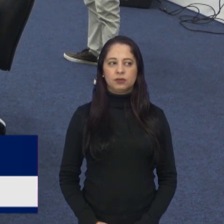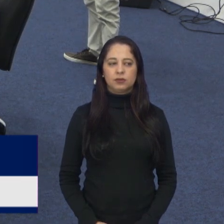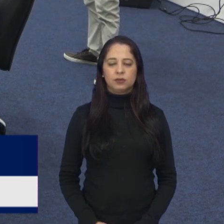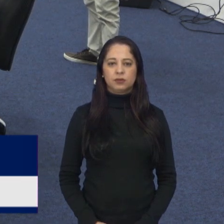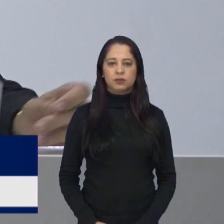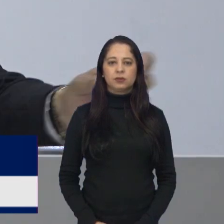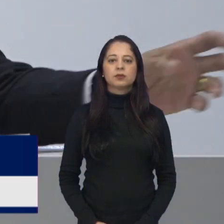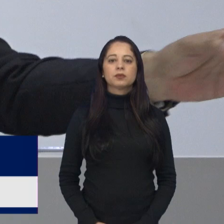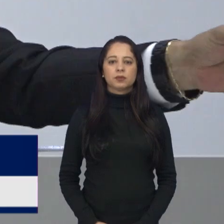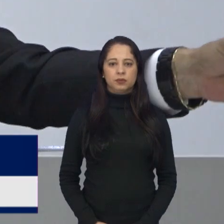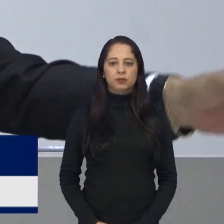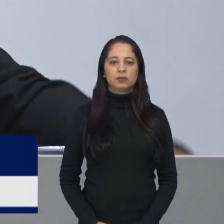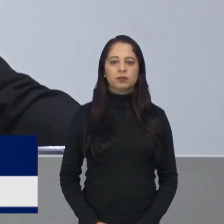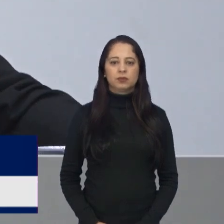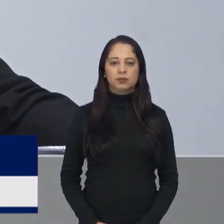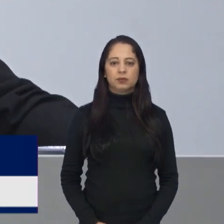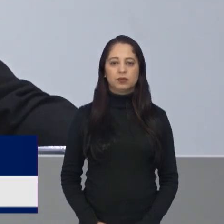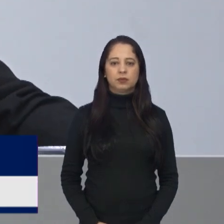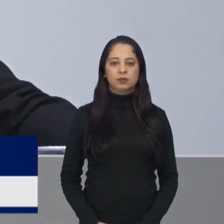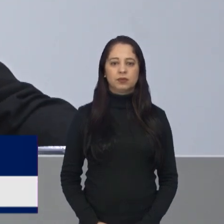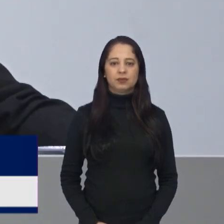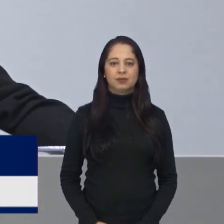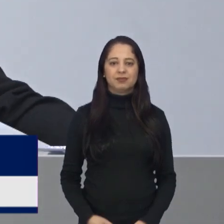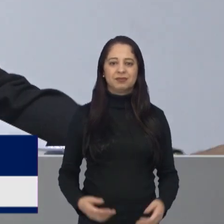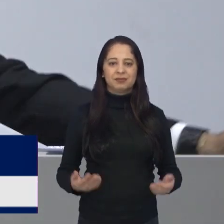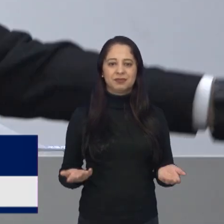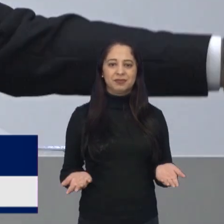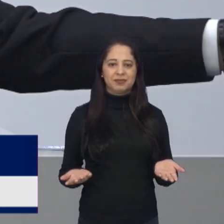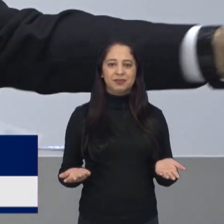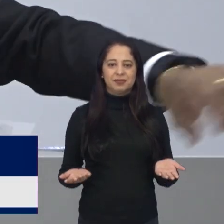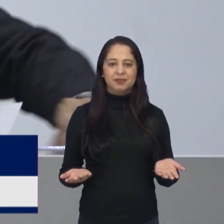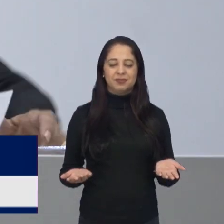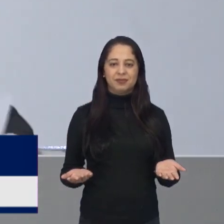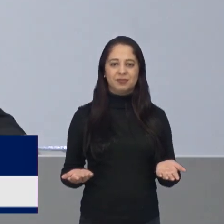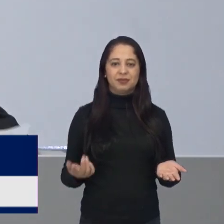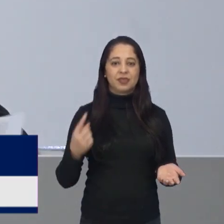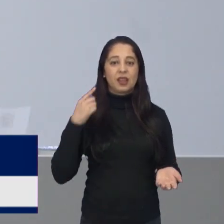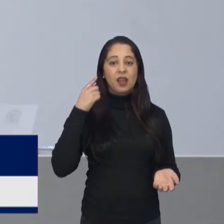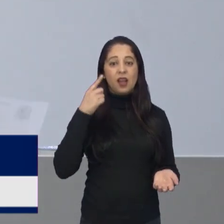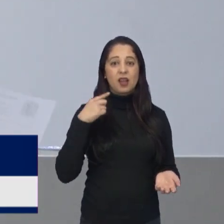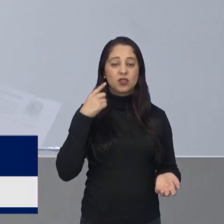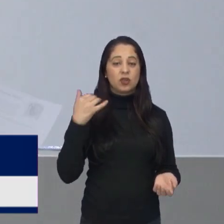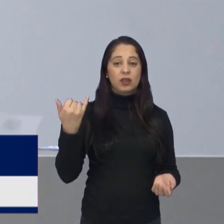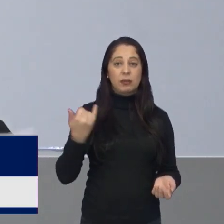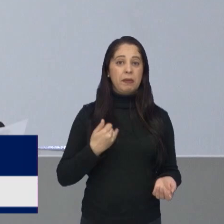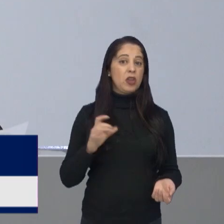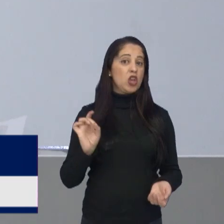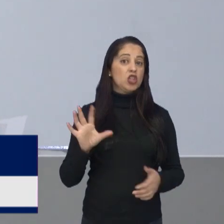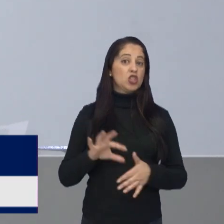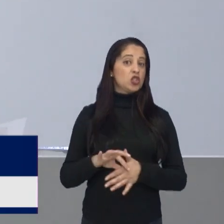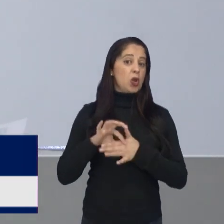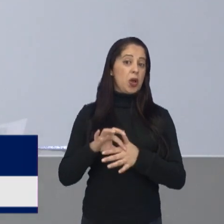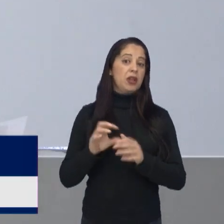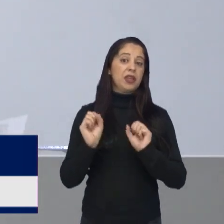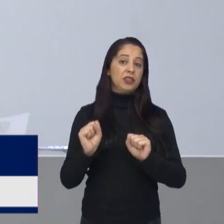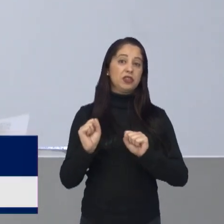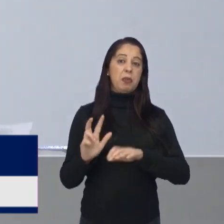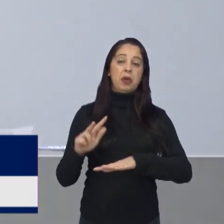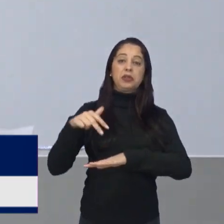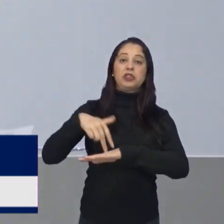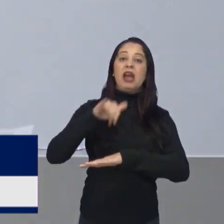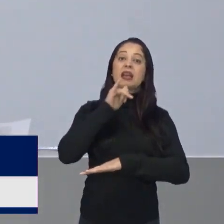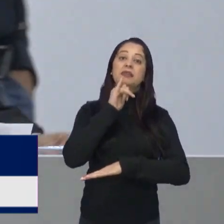É porque o meu advogado falou que só os líderes de partido que fazem o